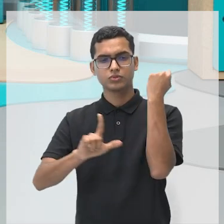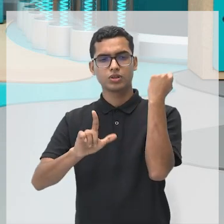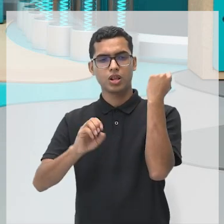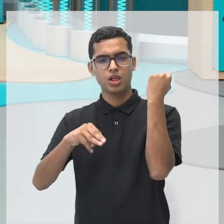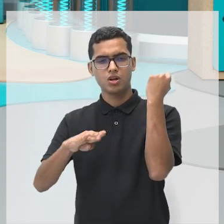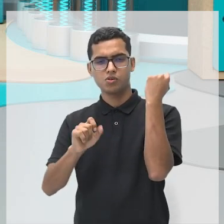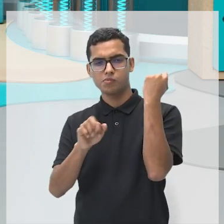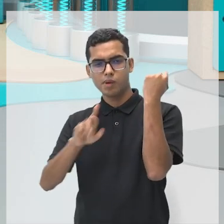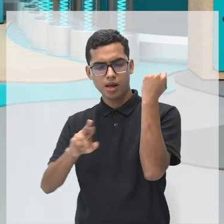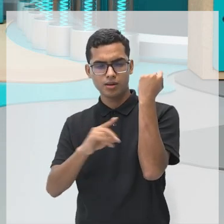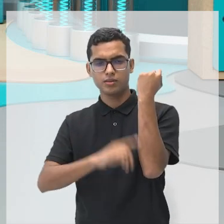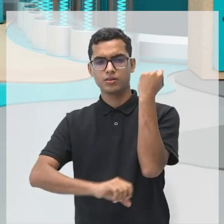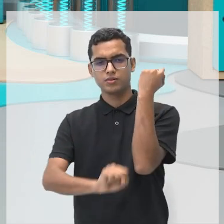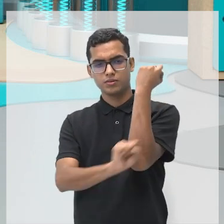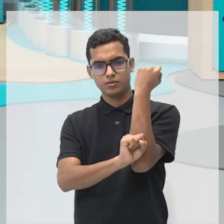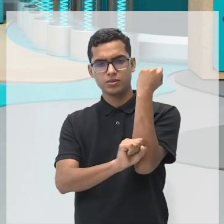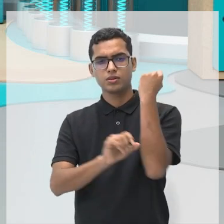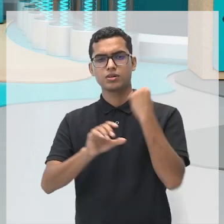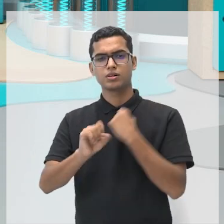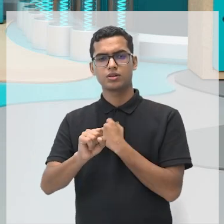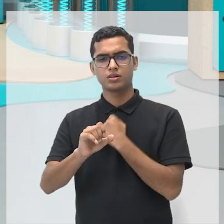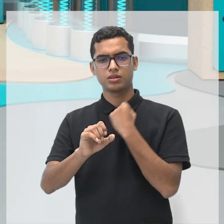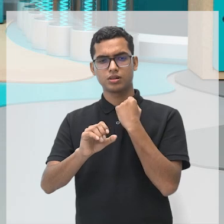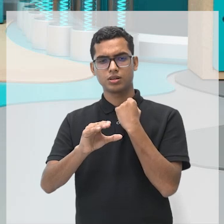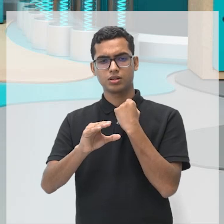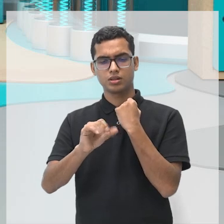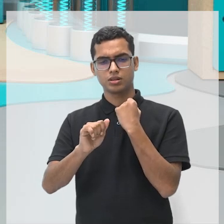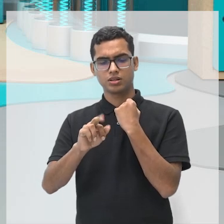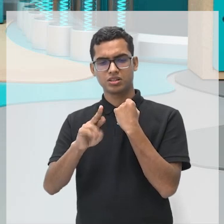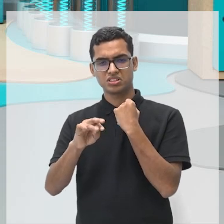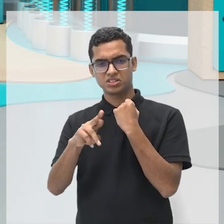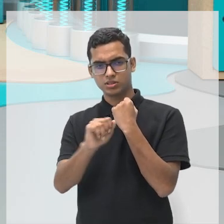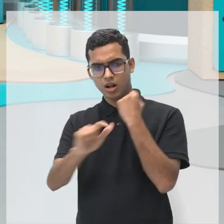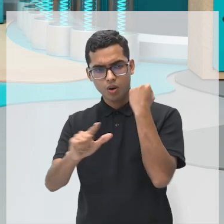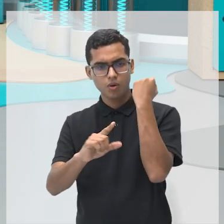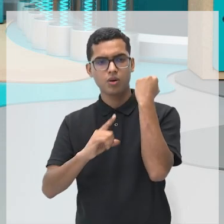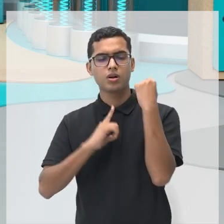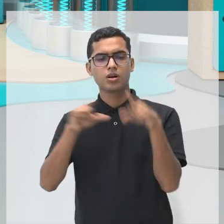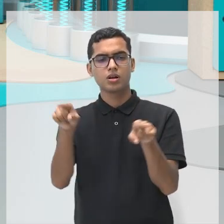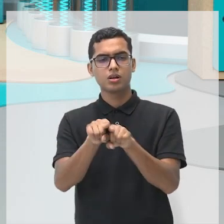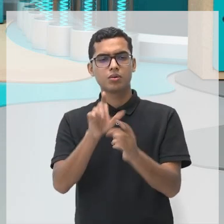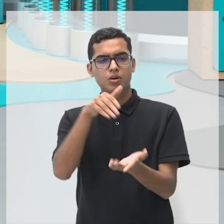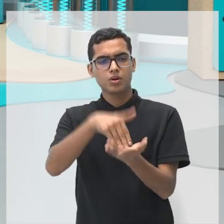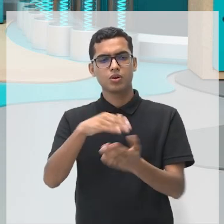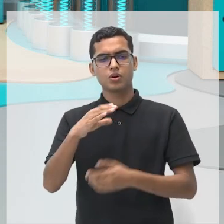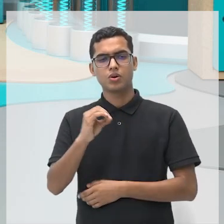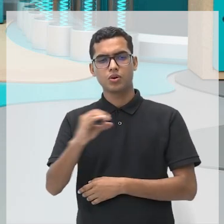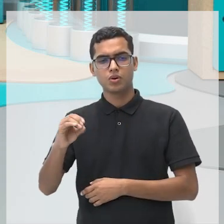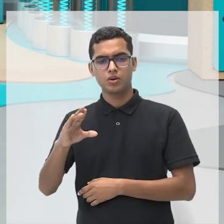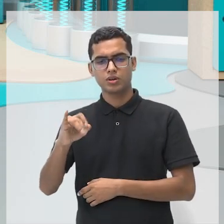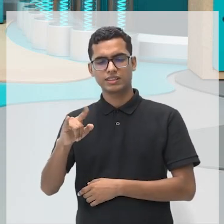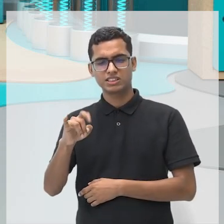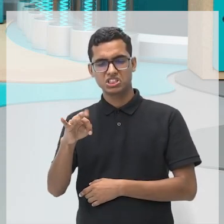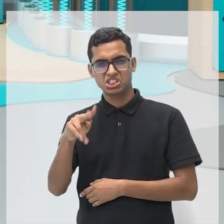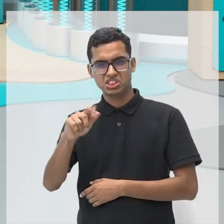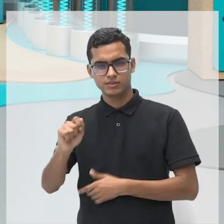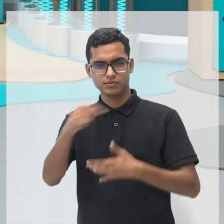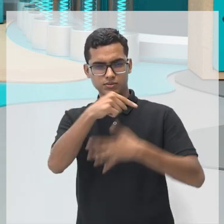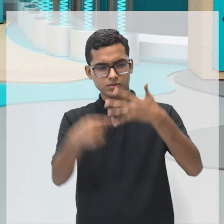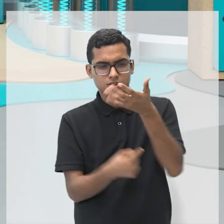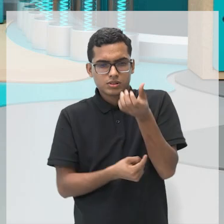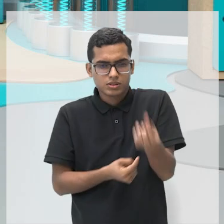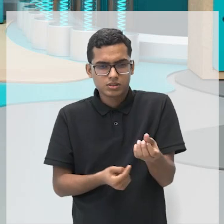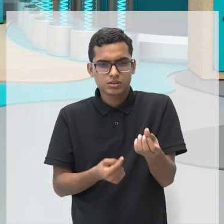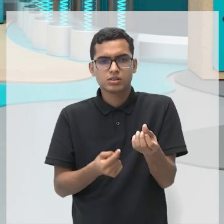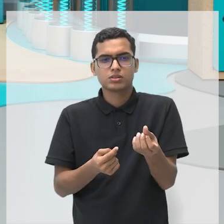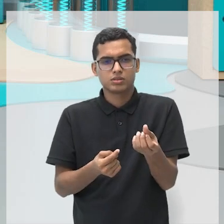a porção coxígea. São aí 1, 2, 3, 4, 5 porções que ela vai se dividir, que embora